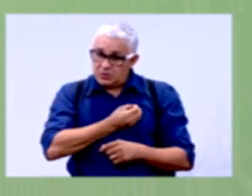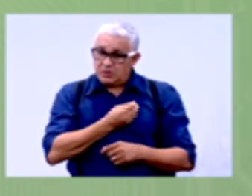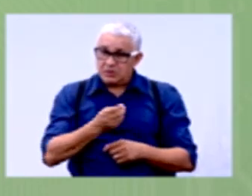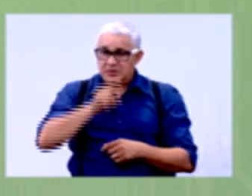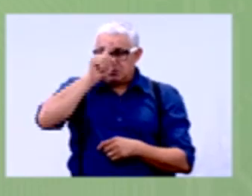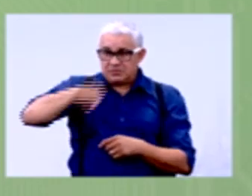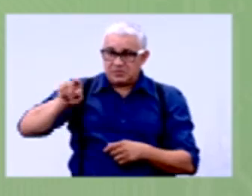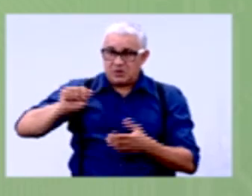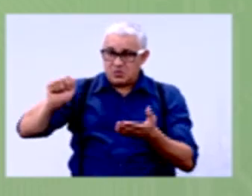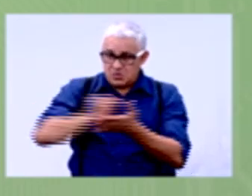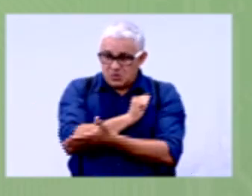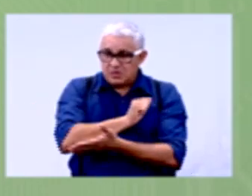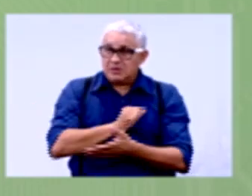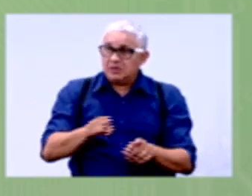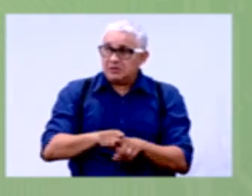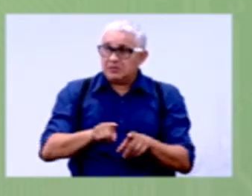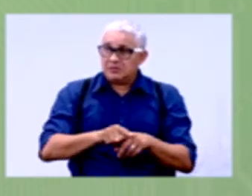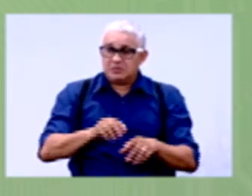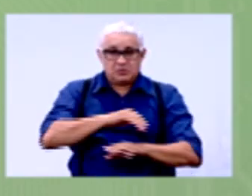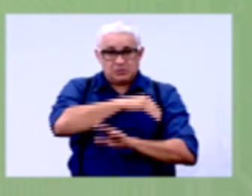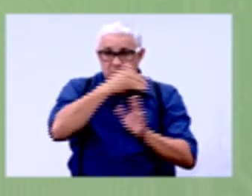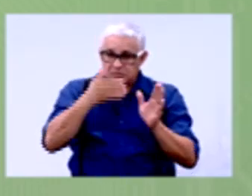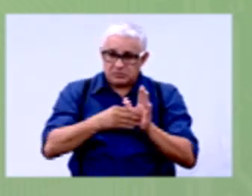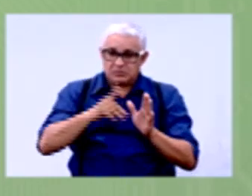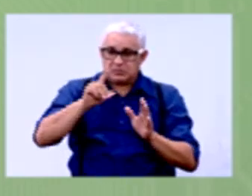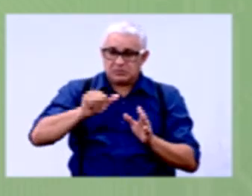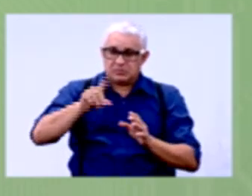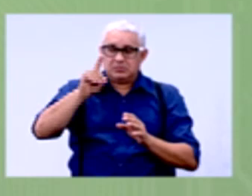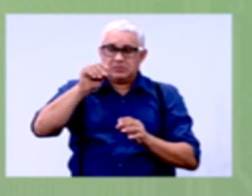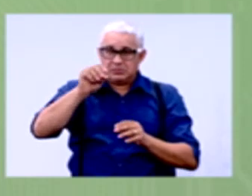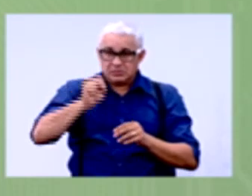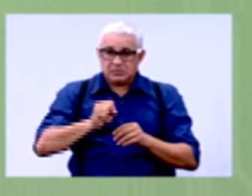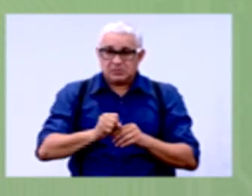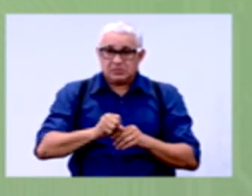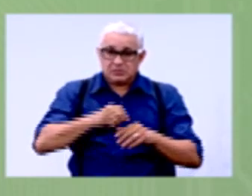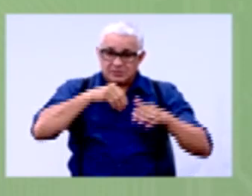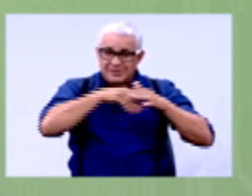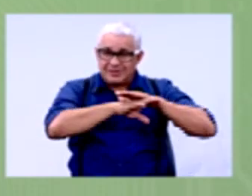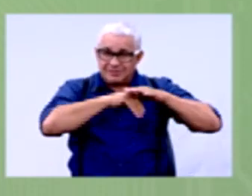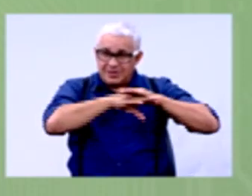que estão armazenados localmente, localstorage.clear.